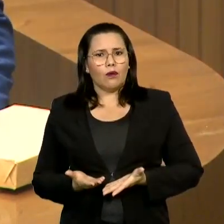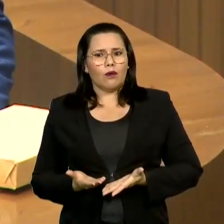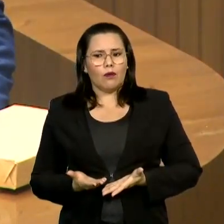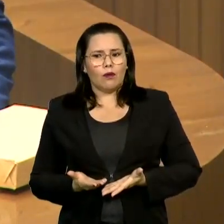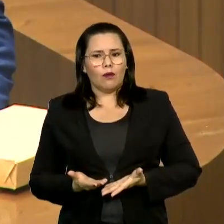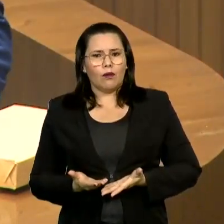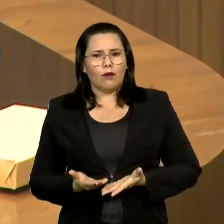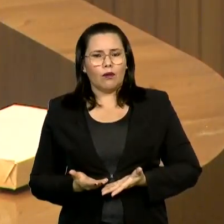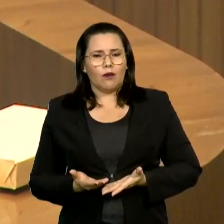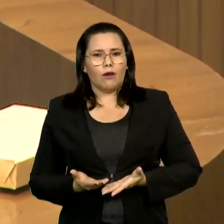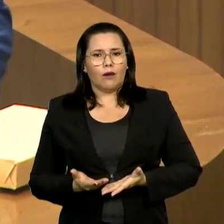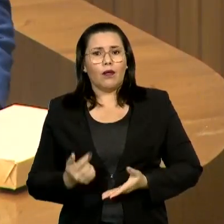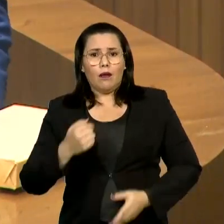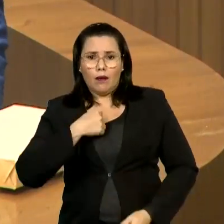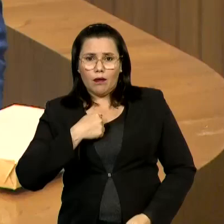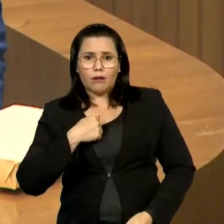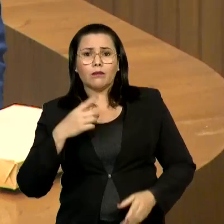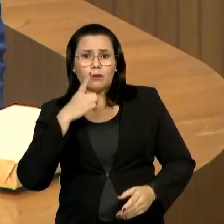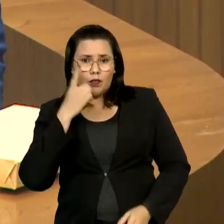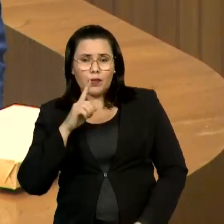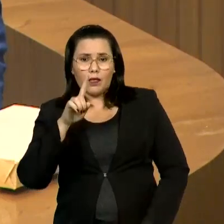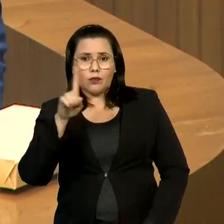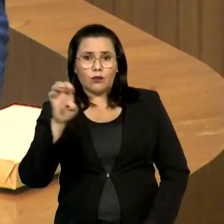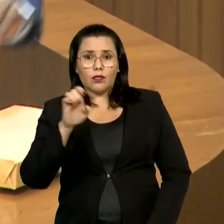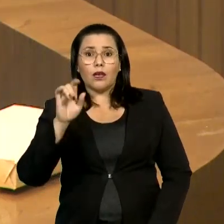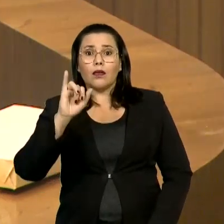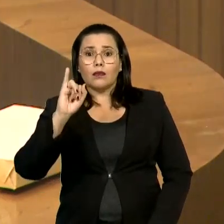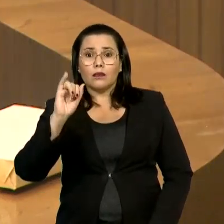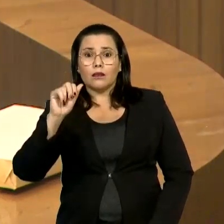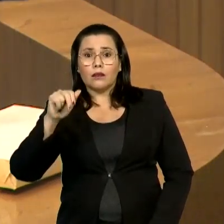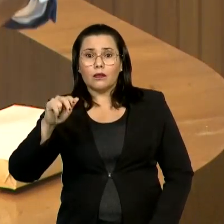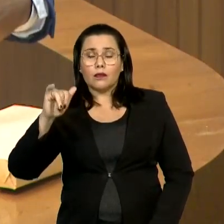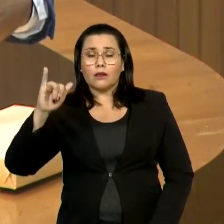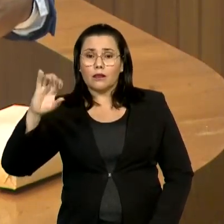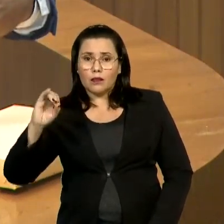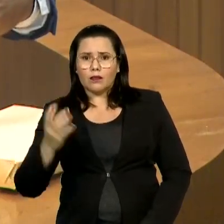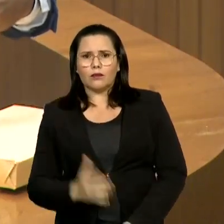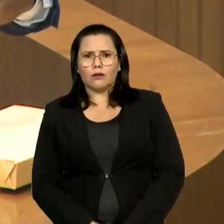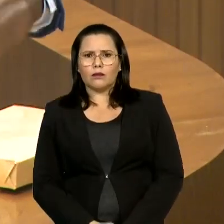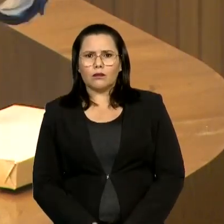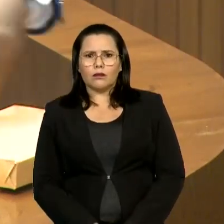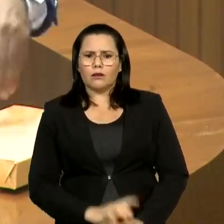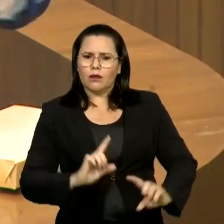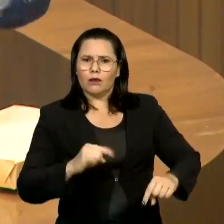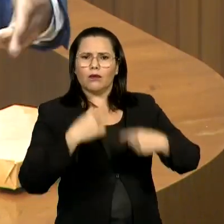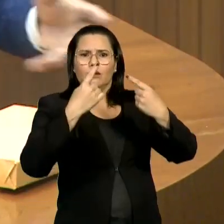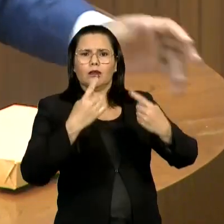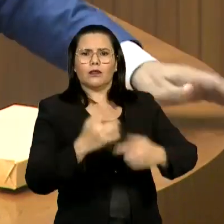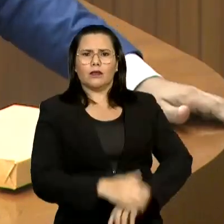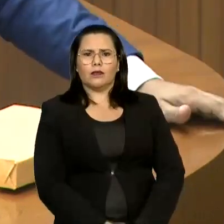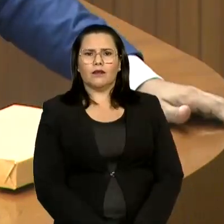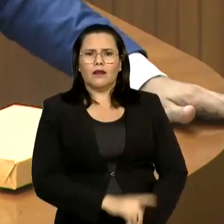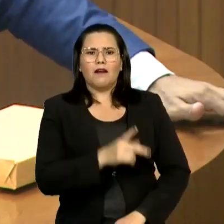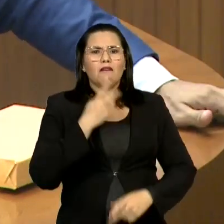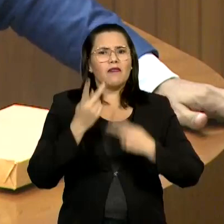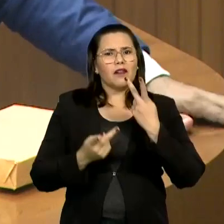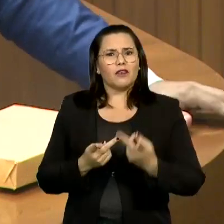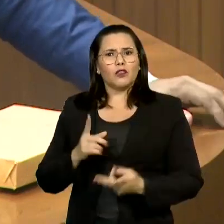nenhuma verdade, não foram fake news. E nos acusaram de ter fraudado o